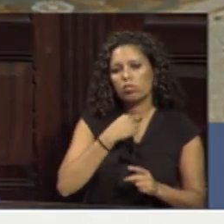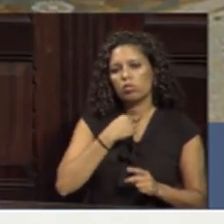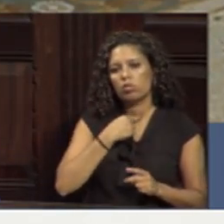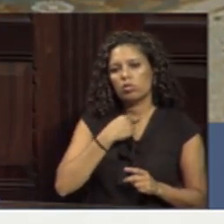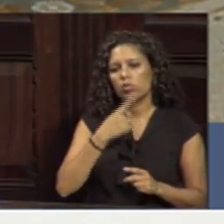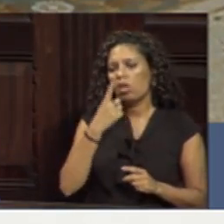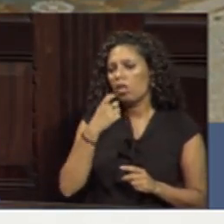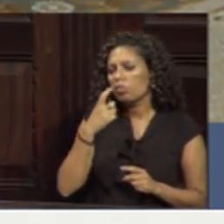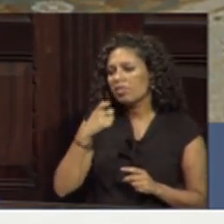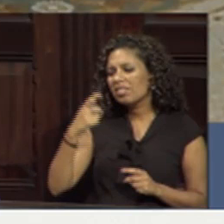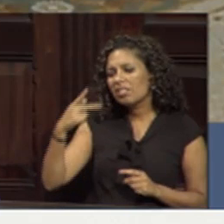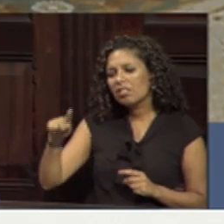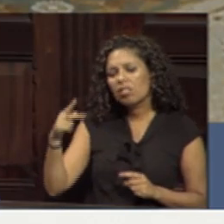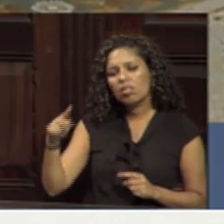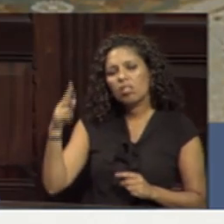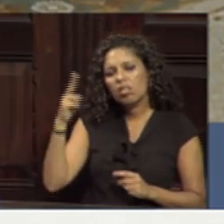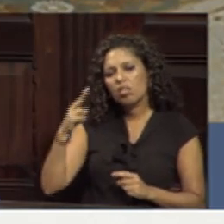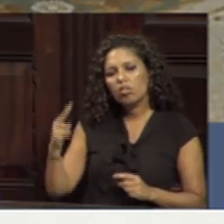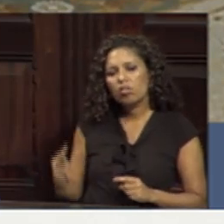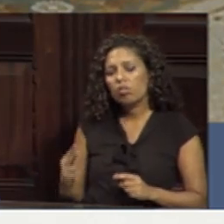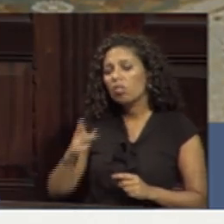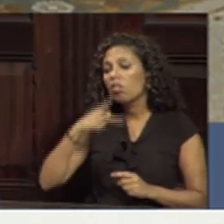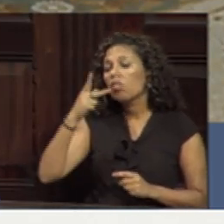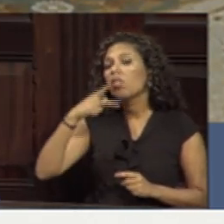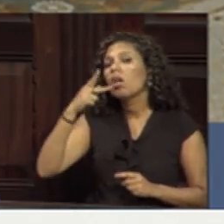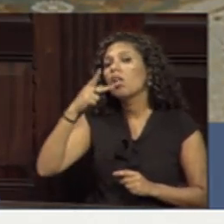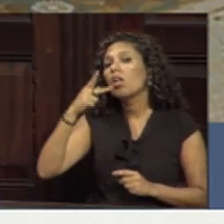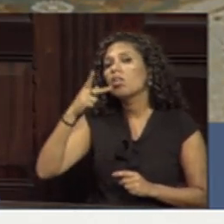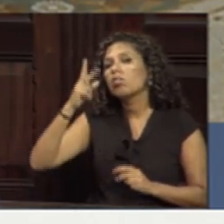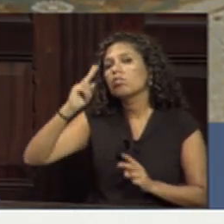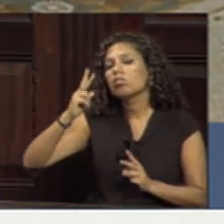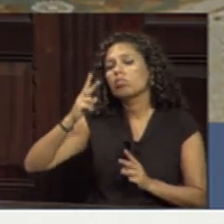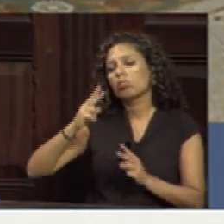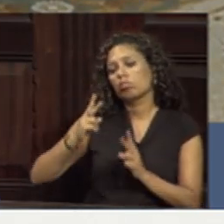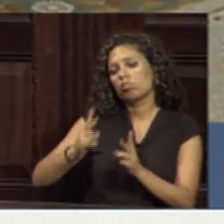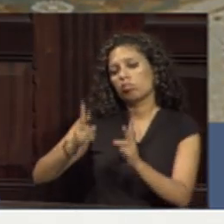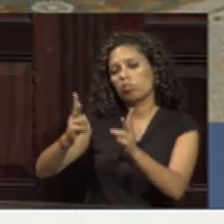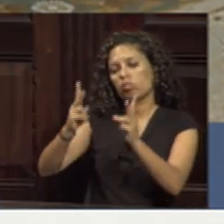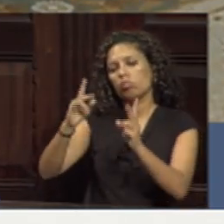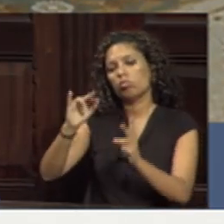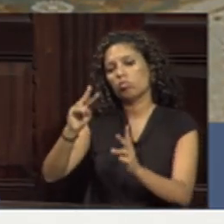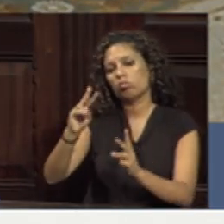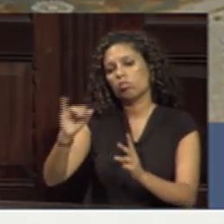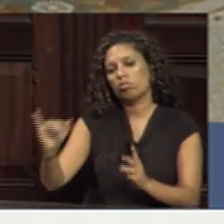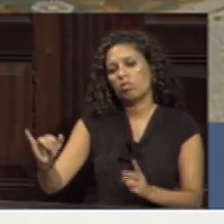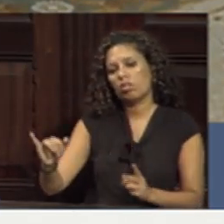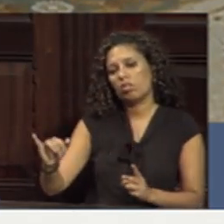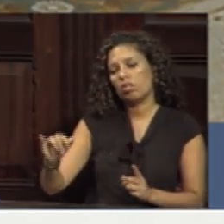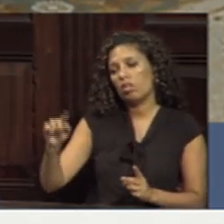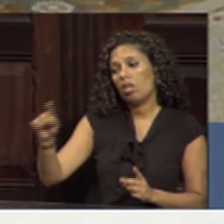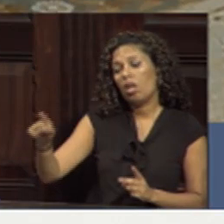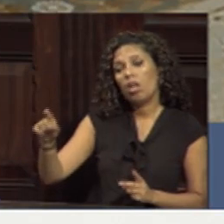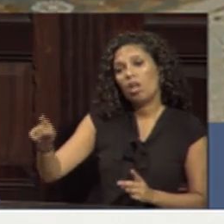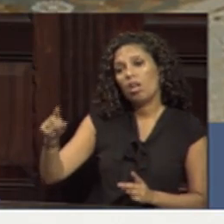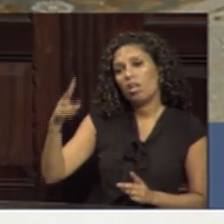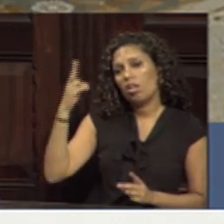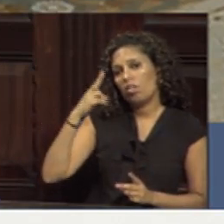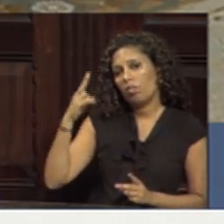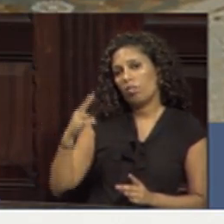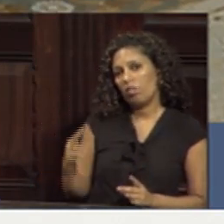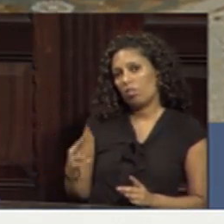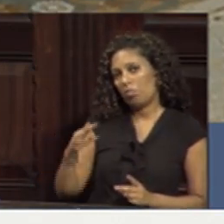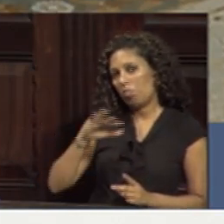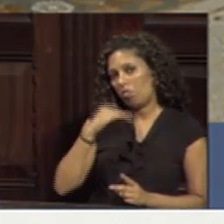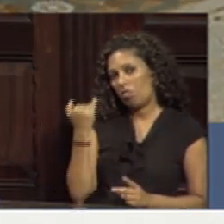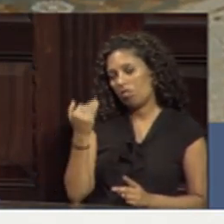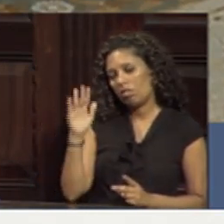mártires falarão muito alto. Ela é aquele tipo de pessoa que depois de morta ainda falará por